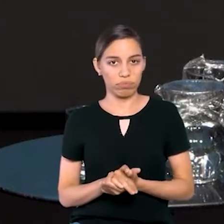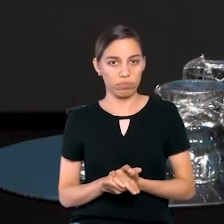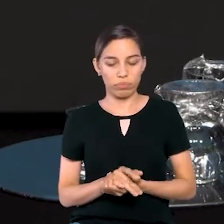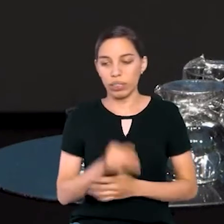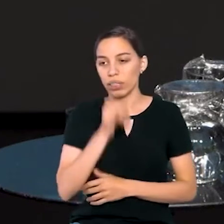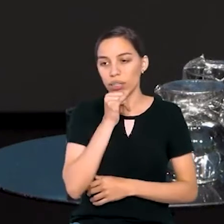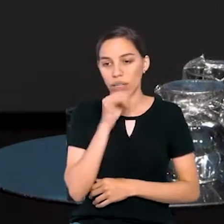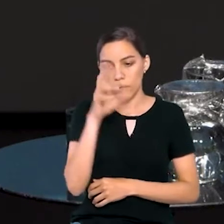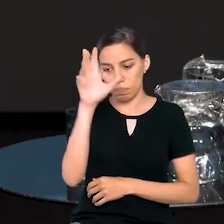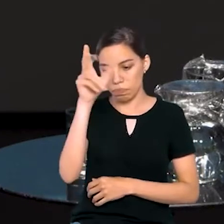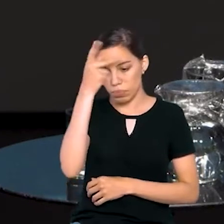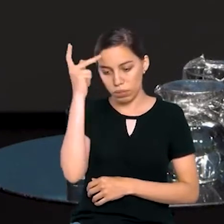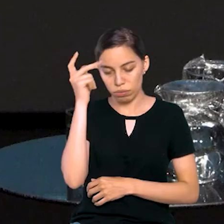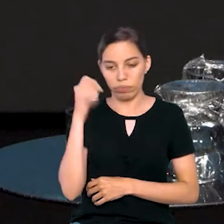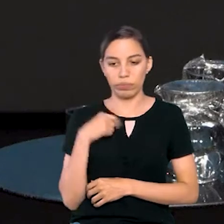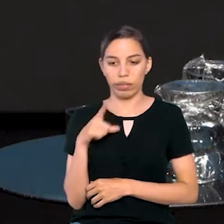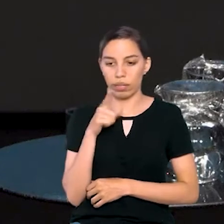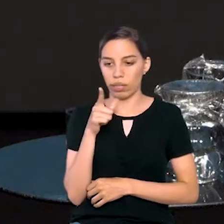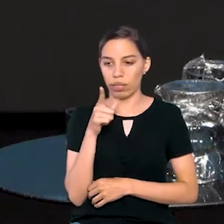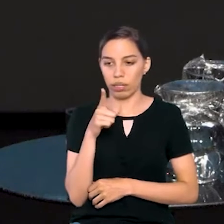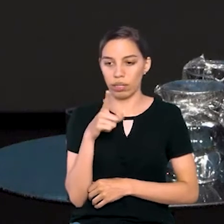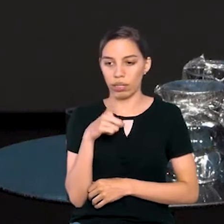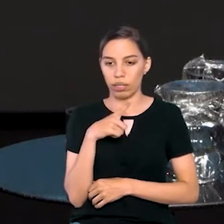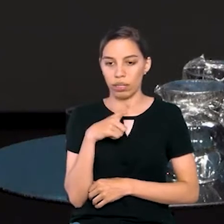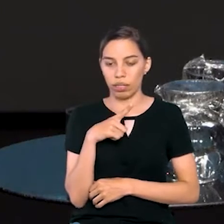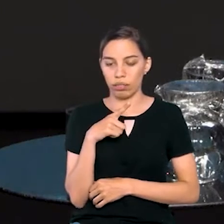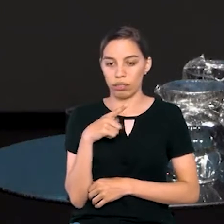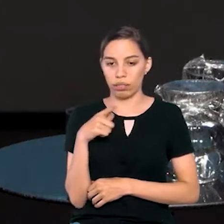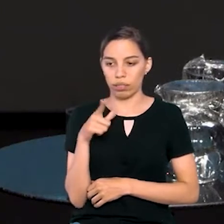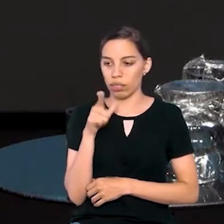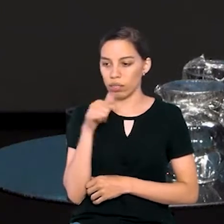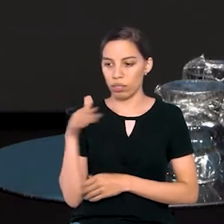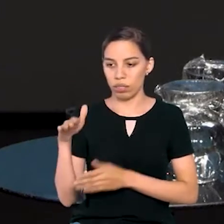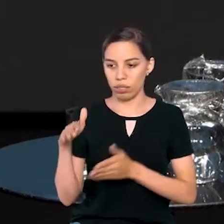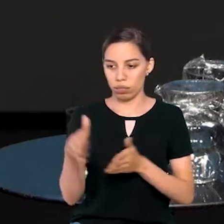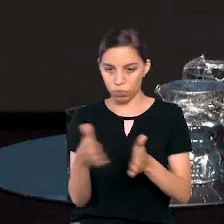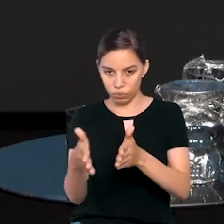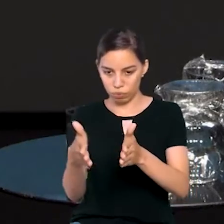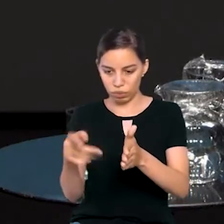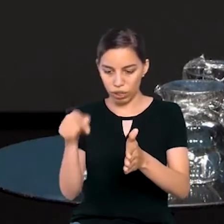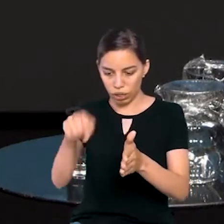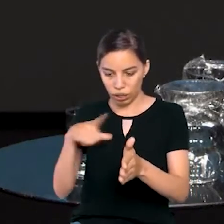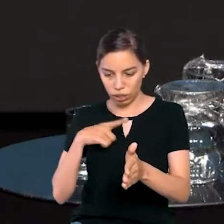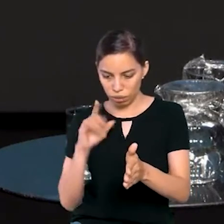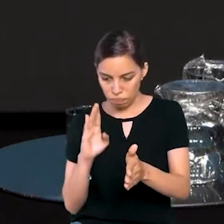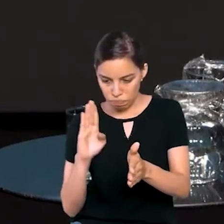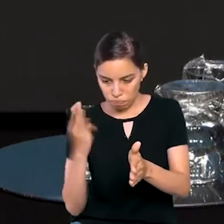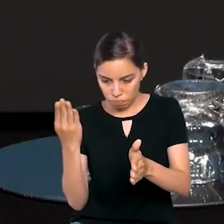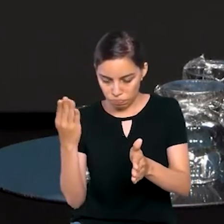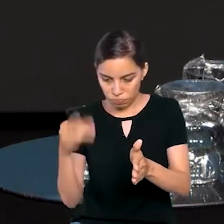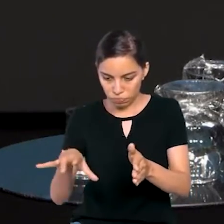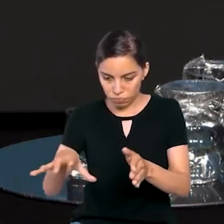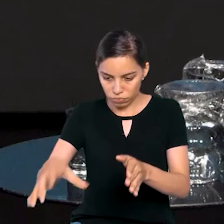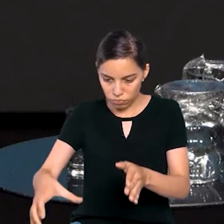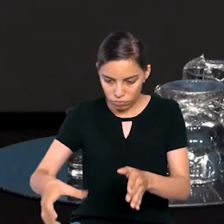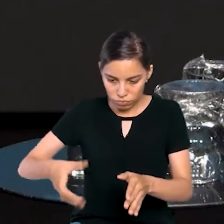pessoa pega um tronco de madeira caído dentro do rio e